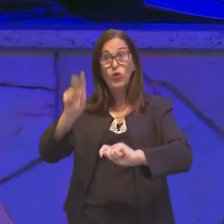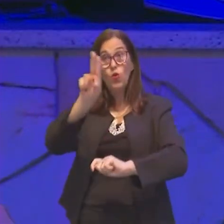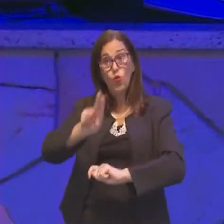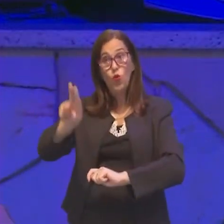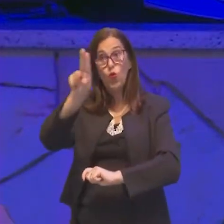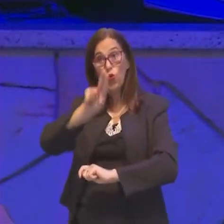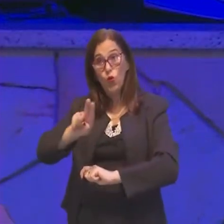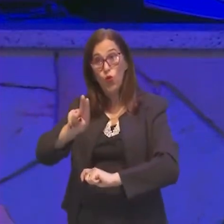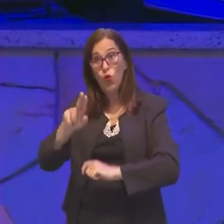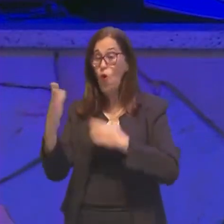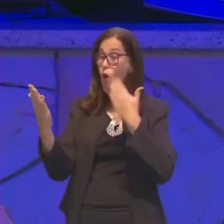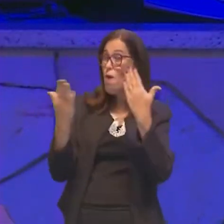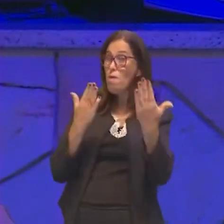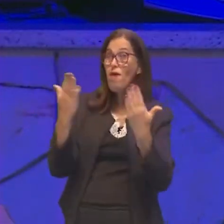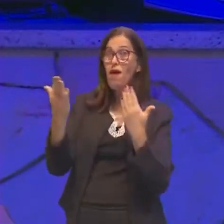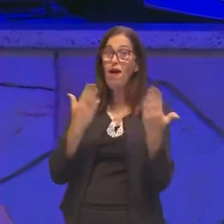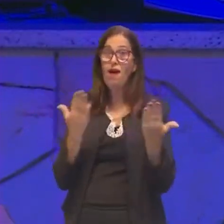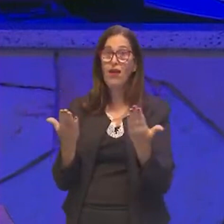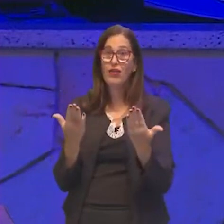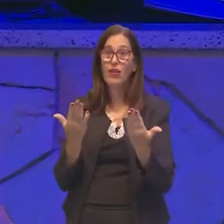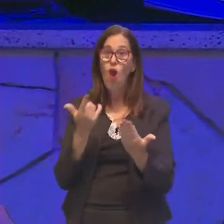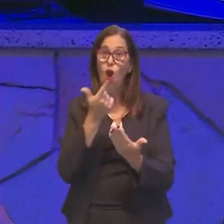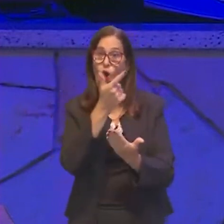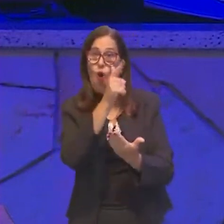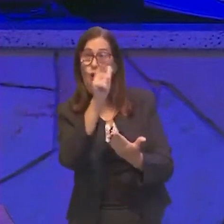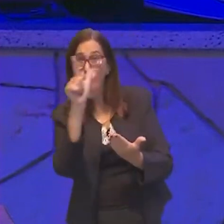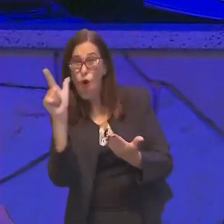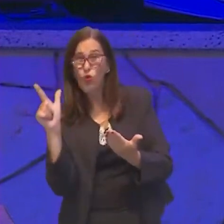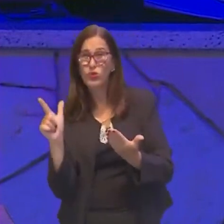utilizado analogicamente com outras